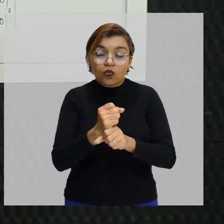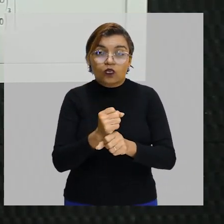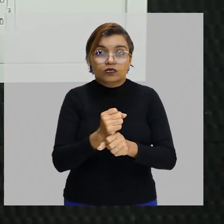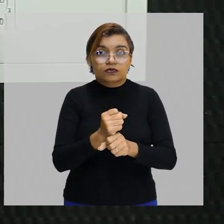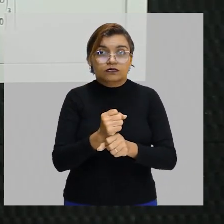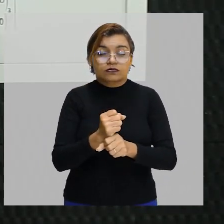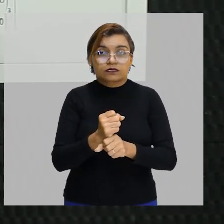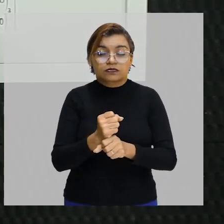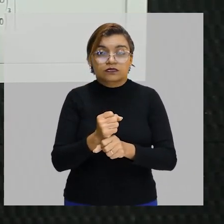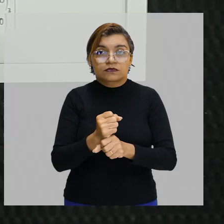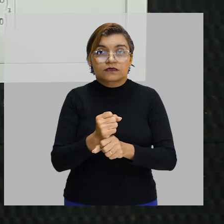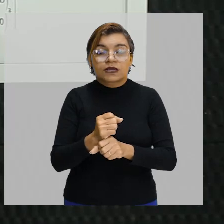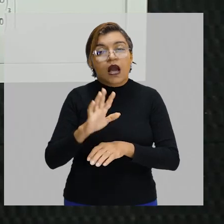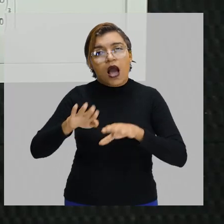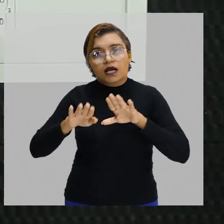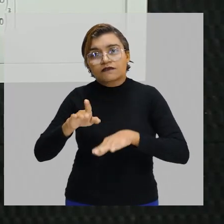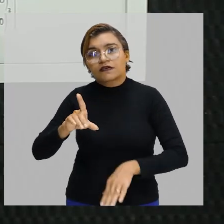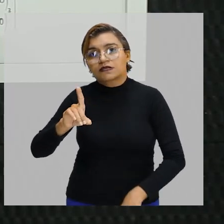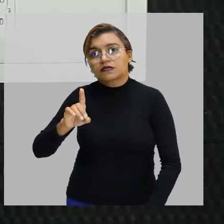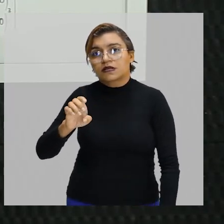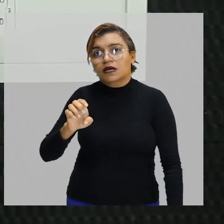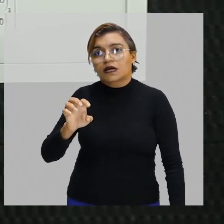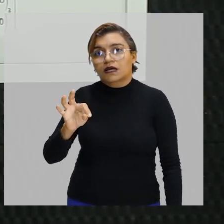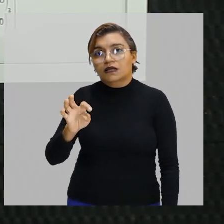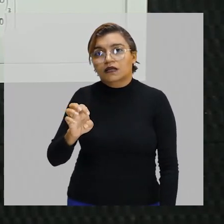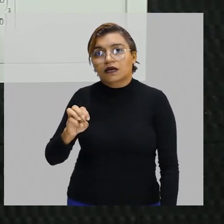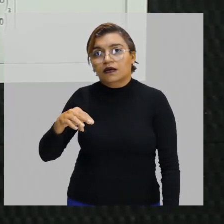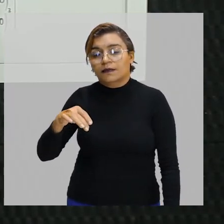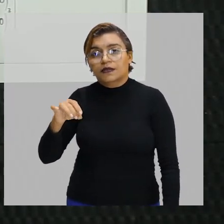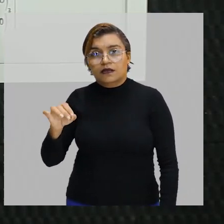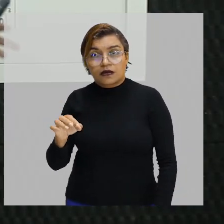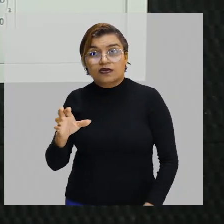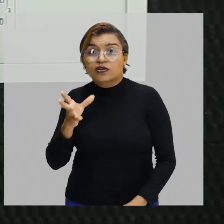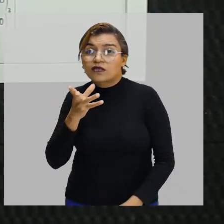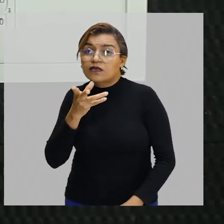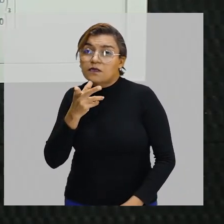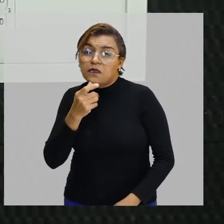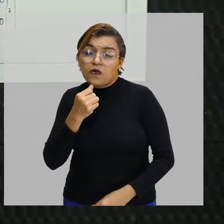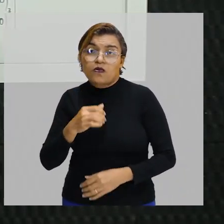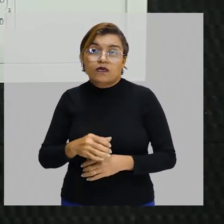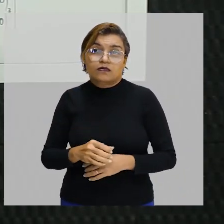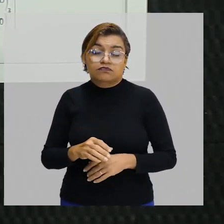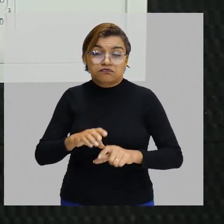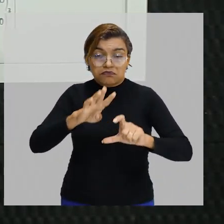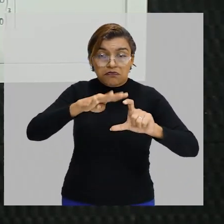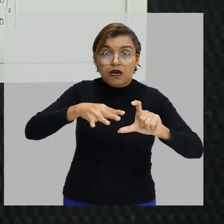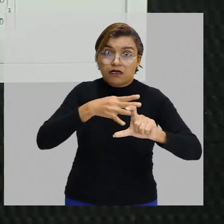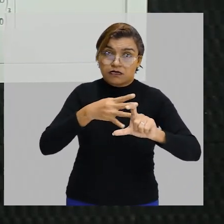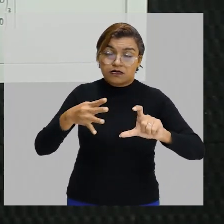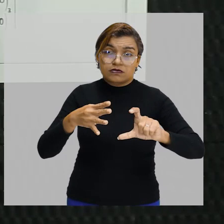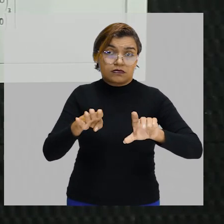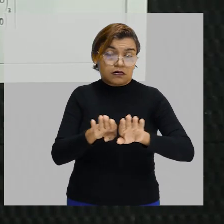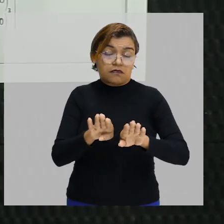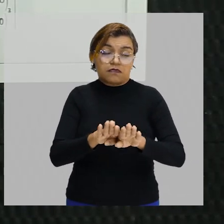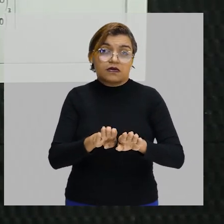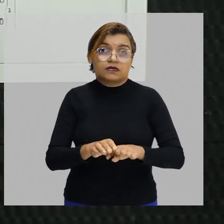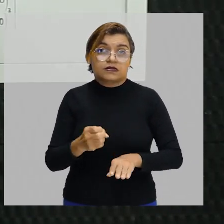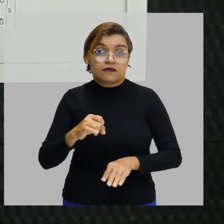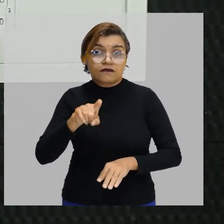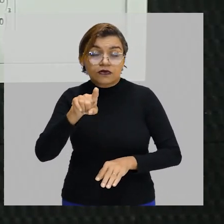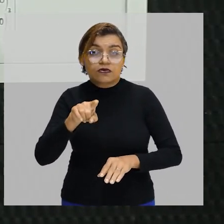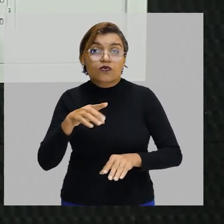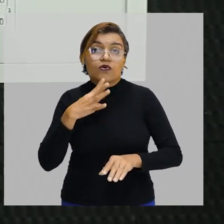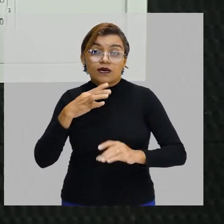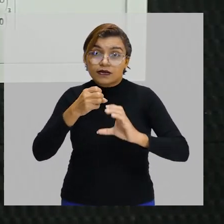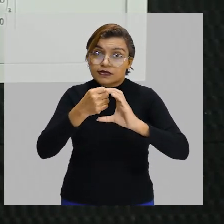processo demorado, às vezes, de você fazer uma multiplicação, tanto determinante como matrizes. Então, se você conhece as propriedades,